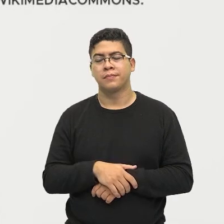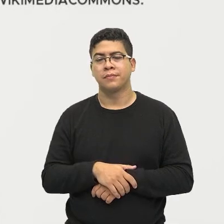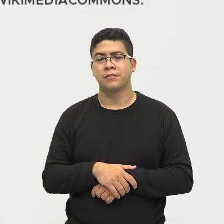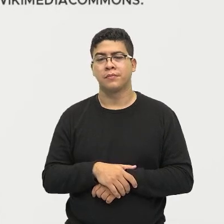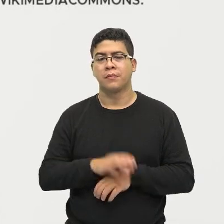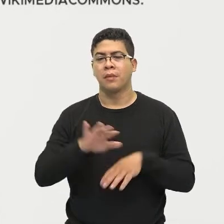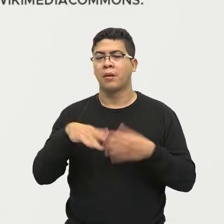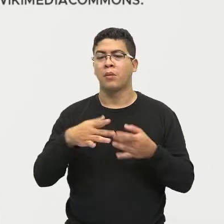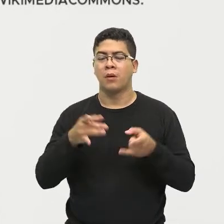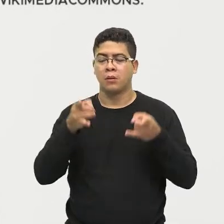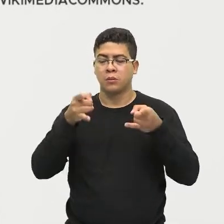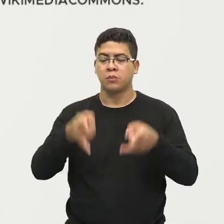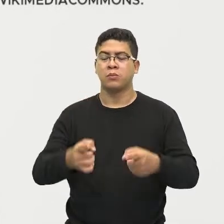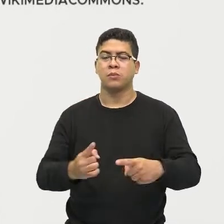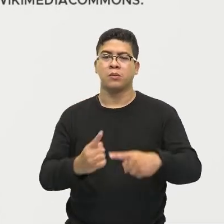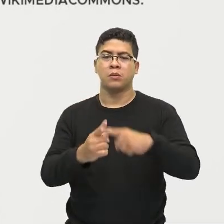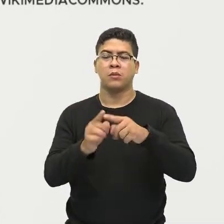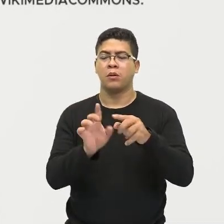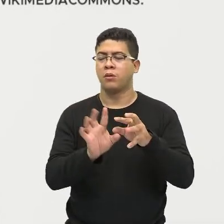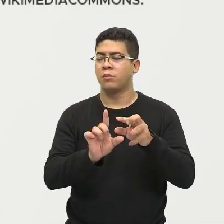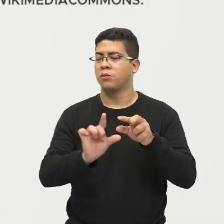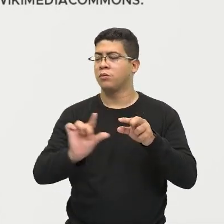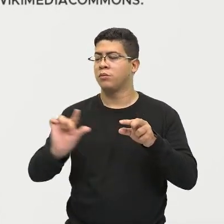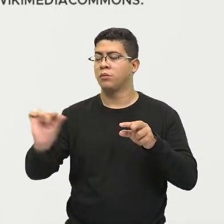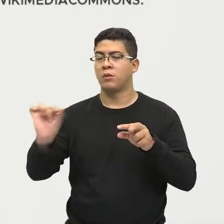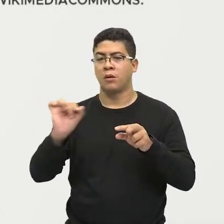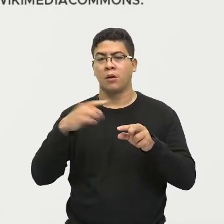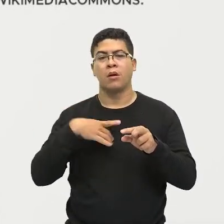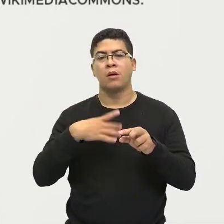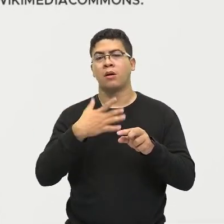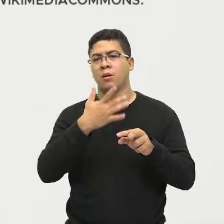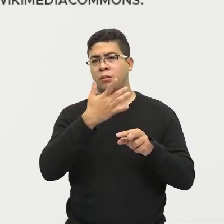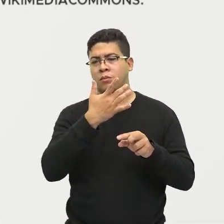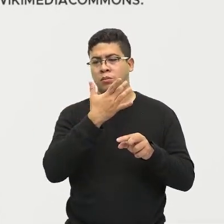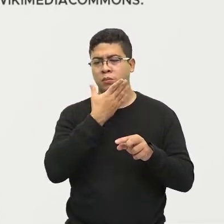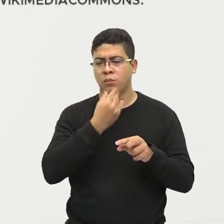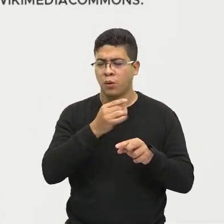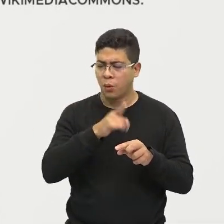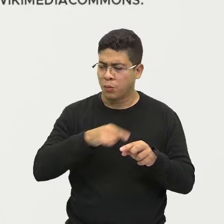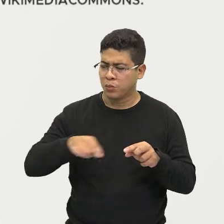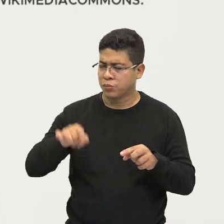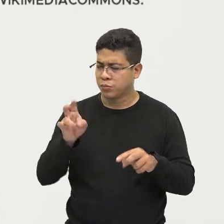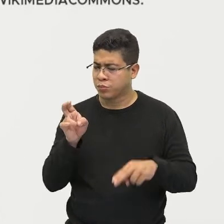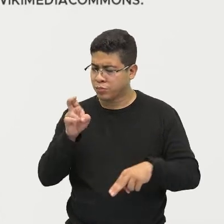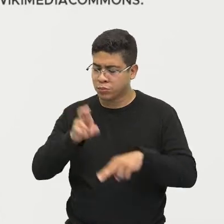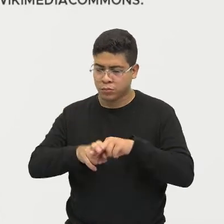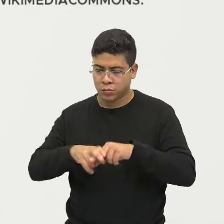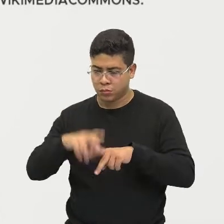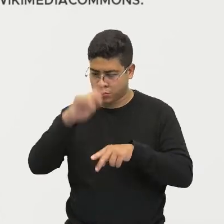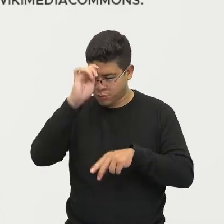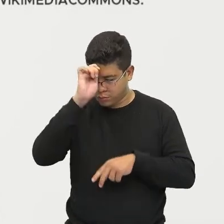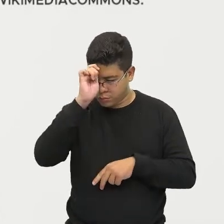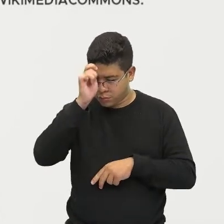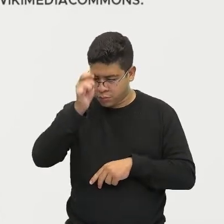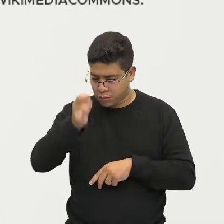enterro passou. Os homens que se achavam no café tiraram o